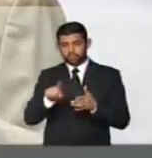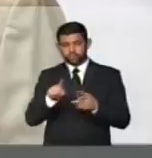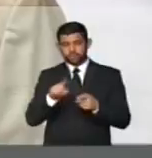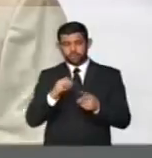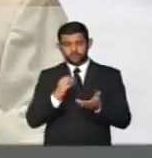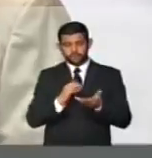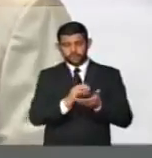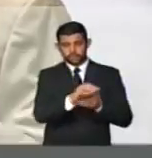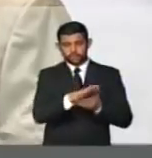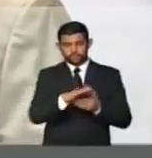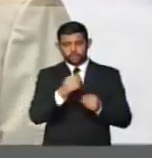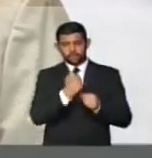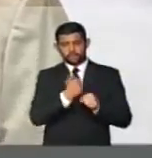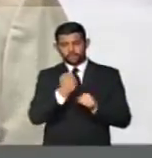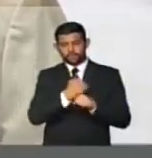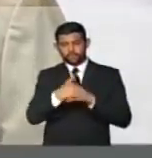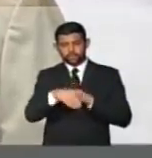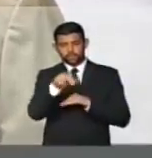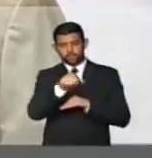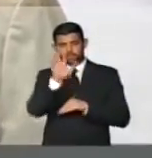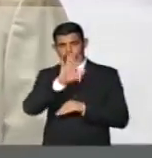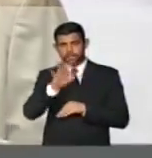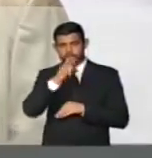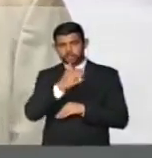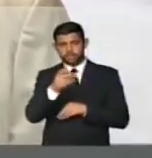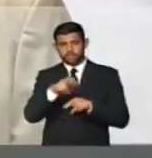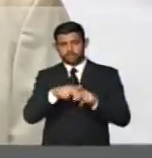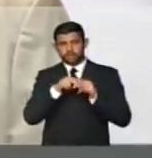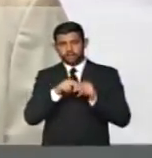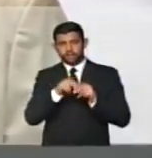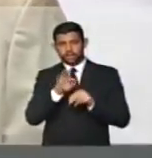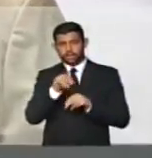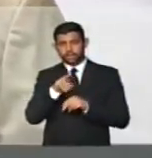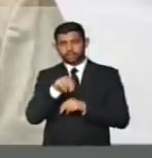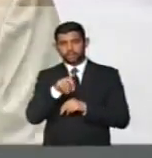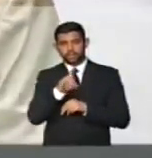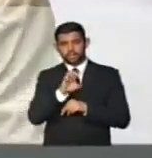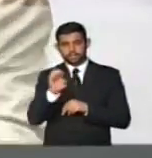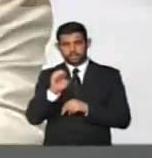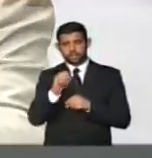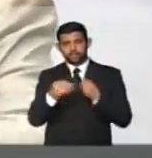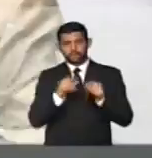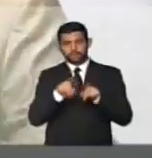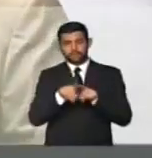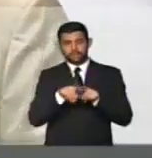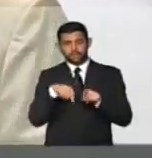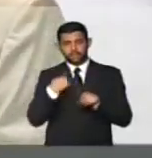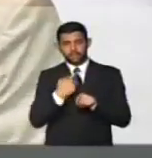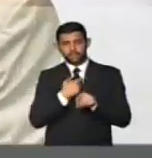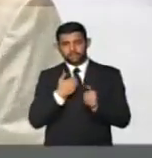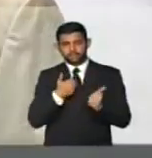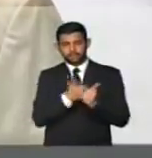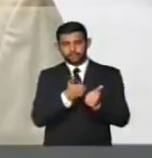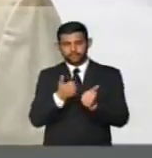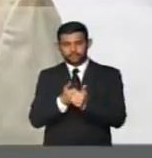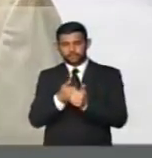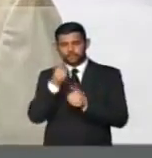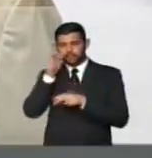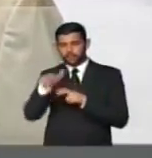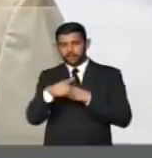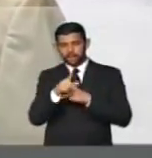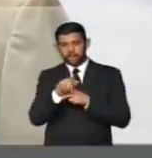e investido na infraestrutura do Nordeste, não só na Transnordestina, como também nas nossas fronteiras